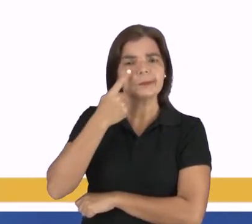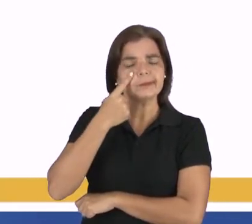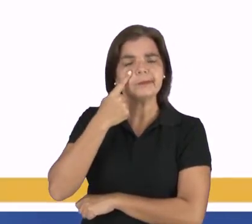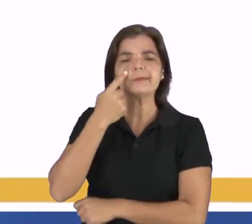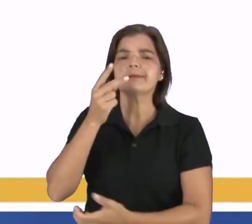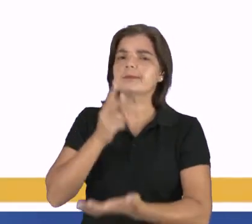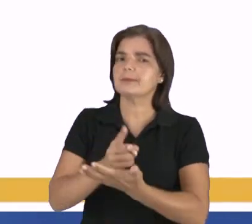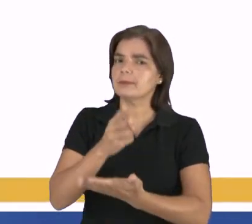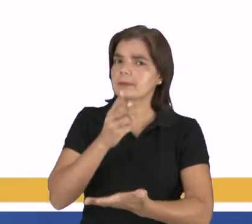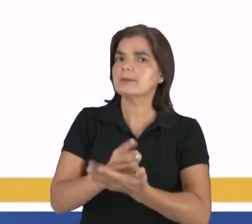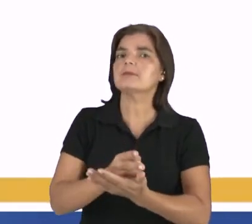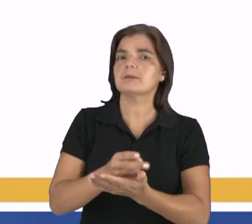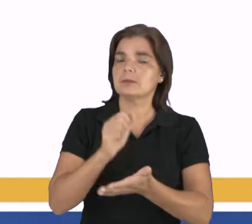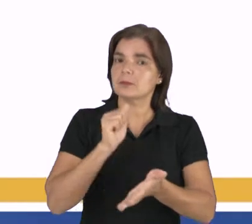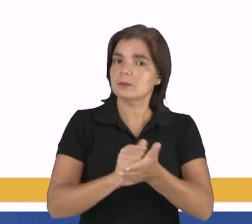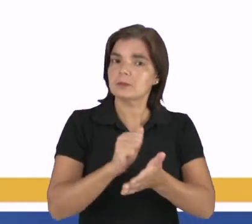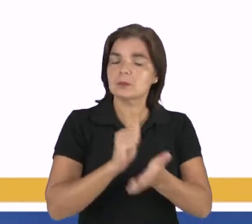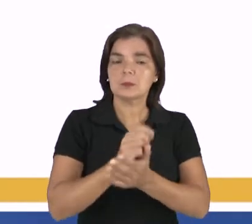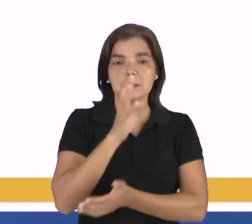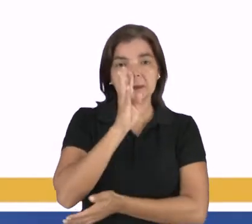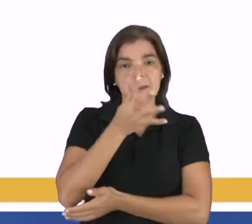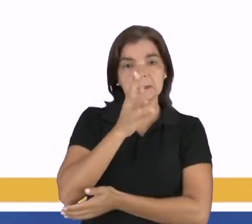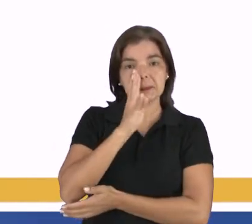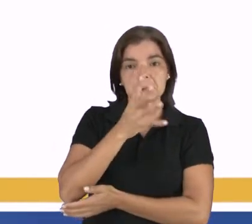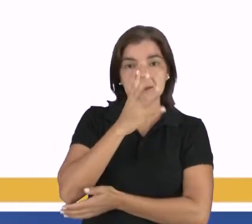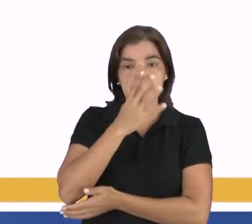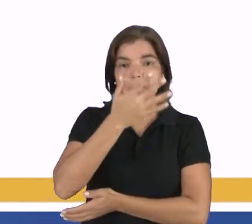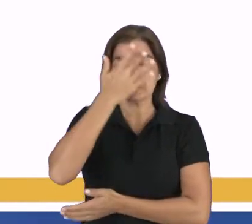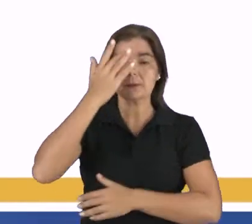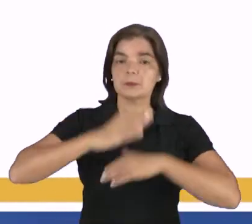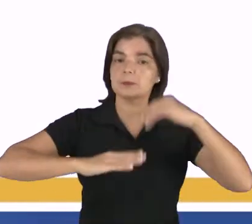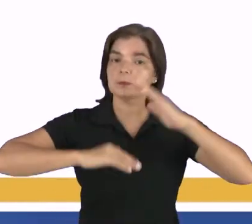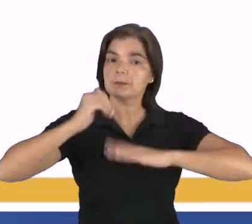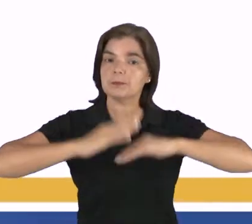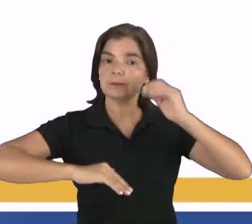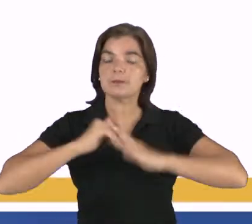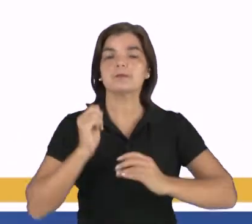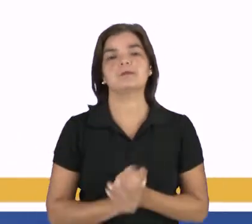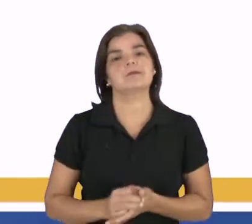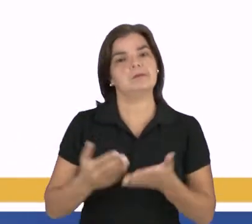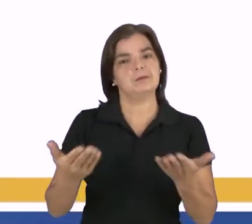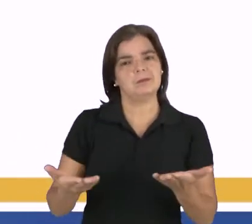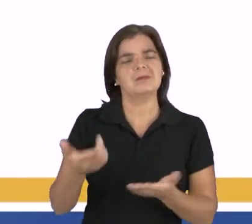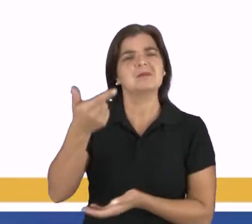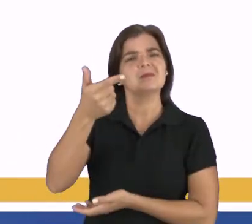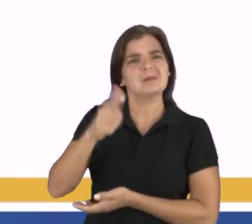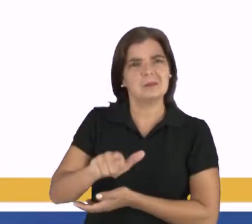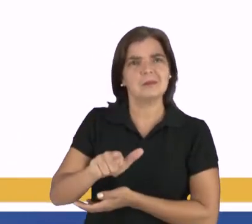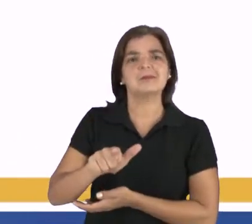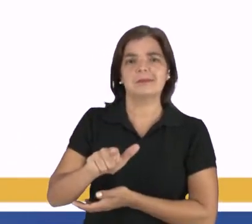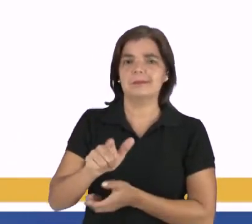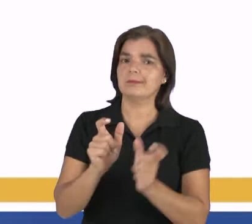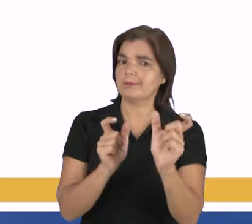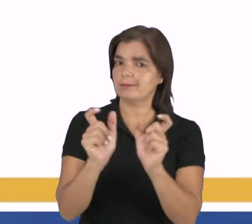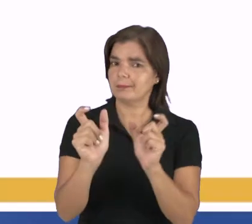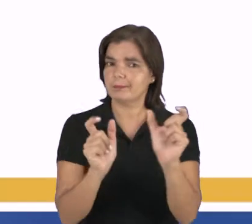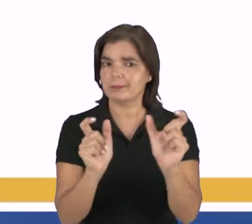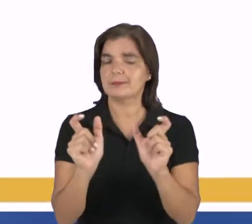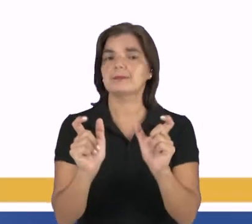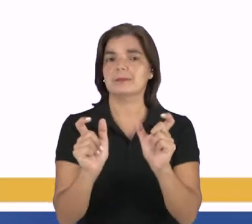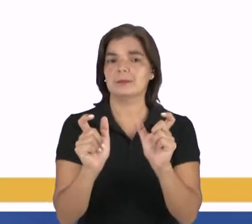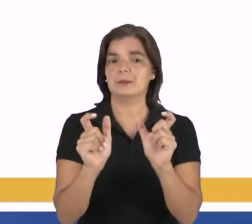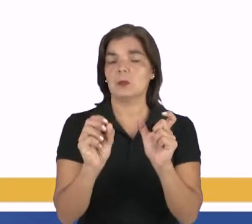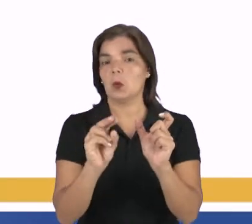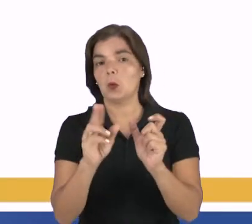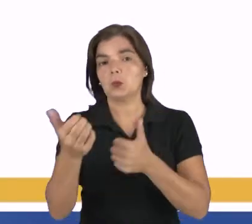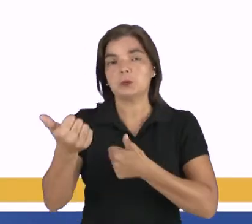costuma ver os críticos falarem, os especialistas, por repetições de palavras,